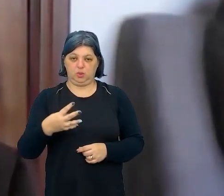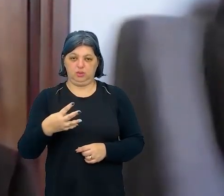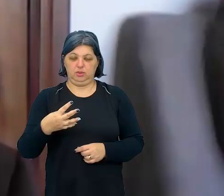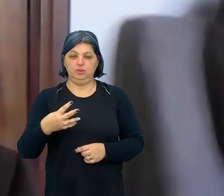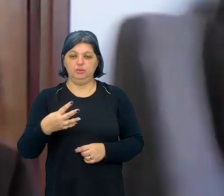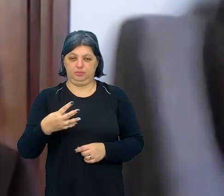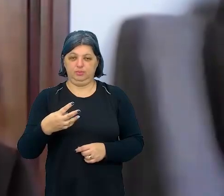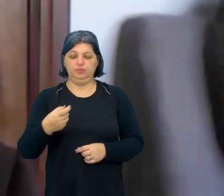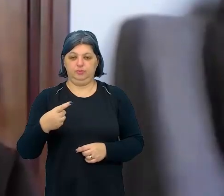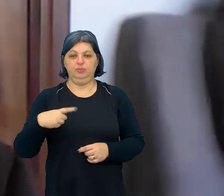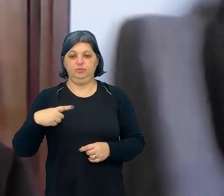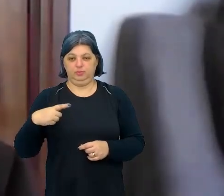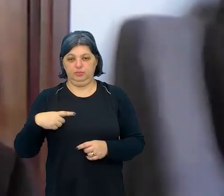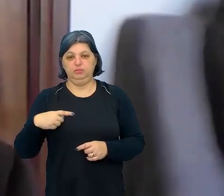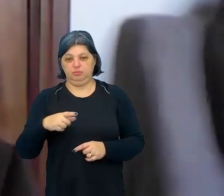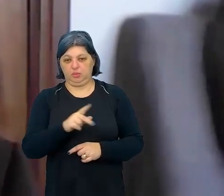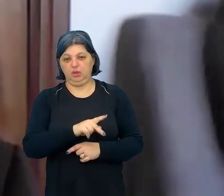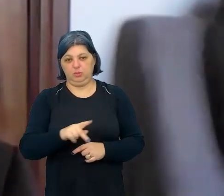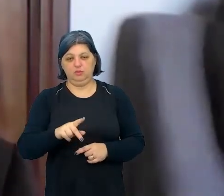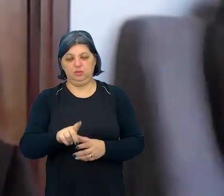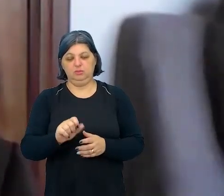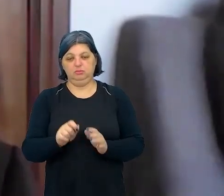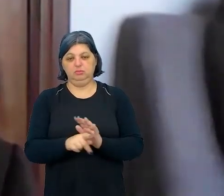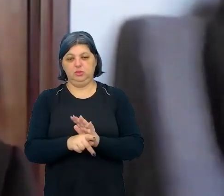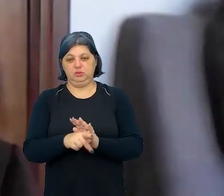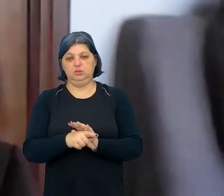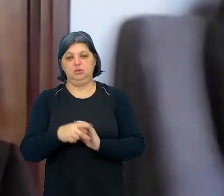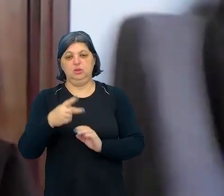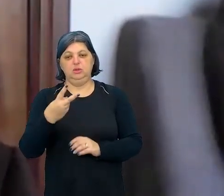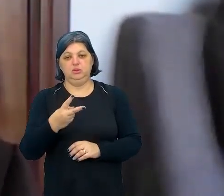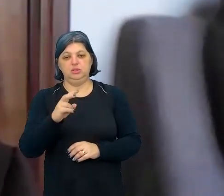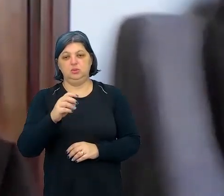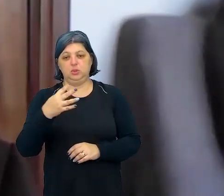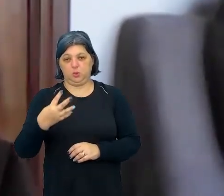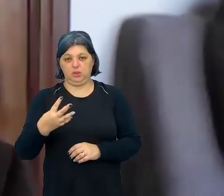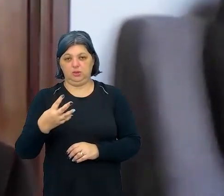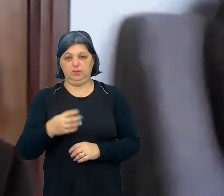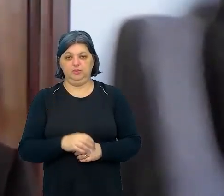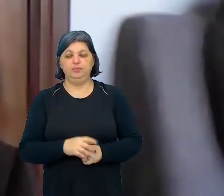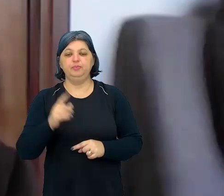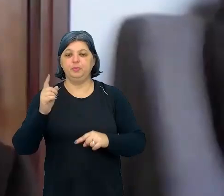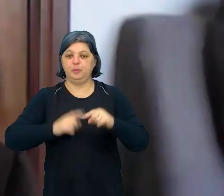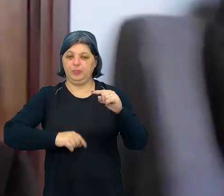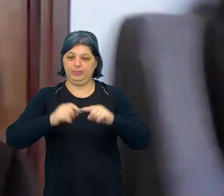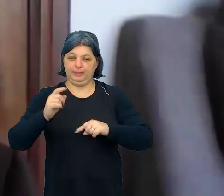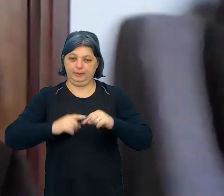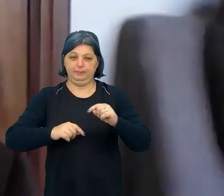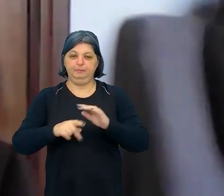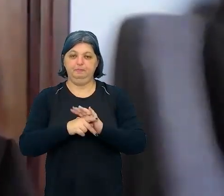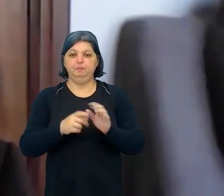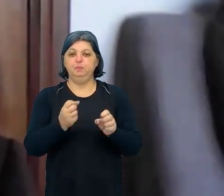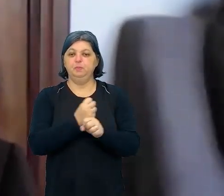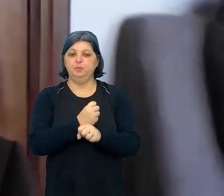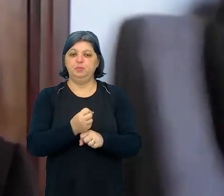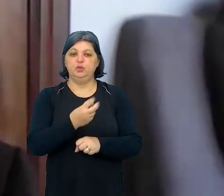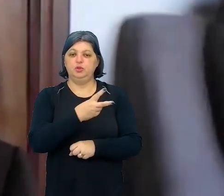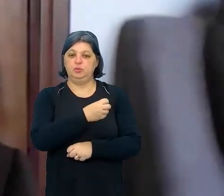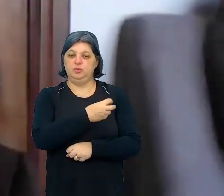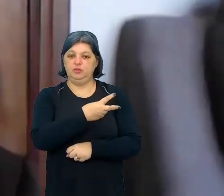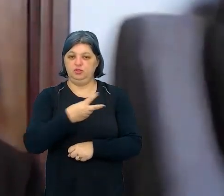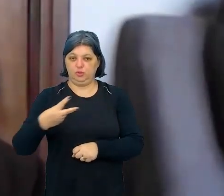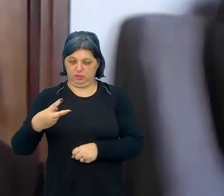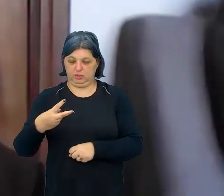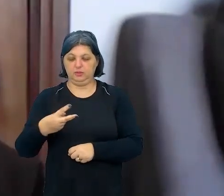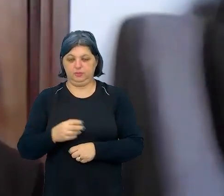254. Quem tiver em mãos o caderno do professor, está na página 254. O material agora de 2022,